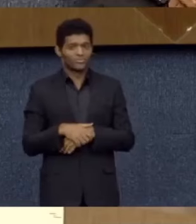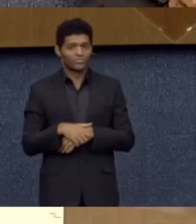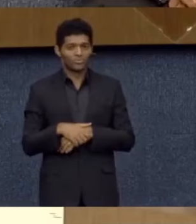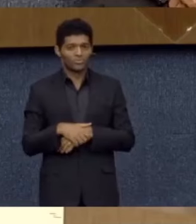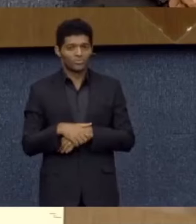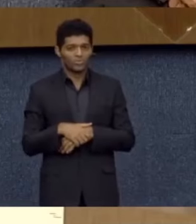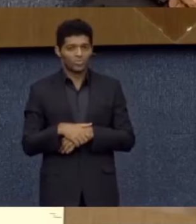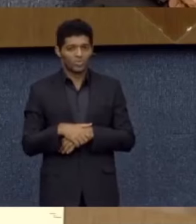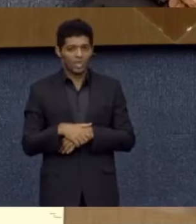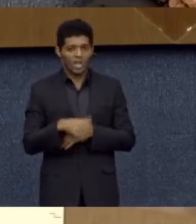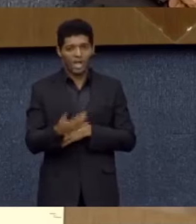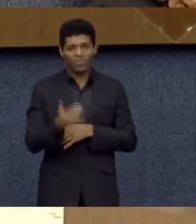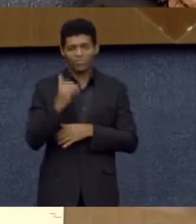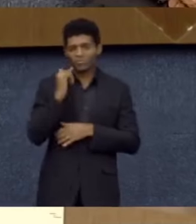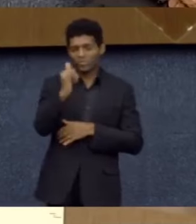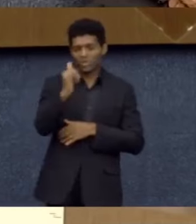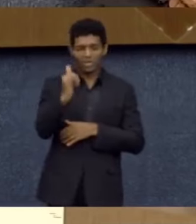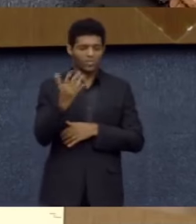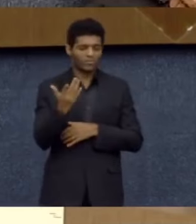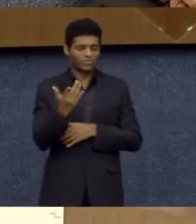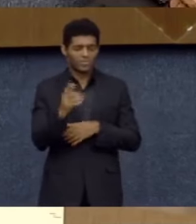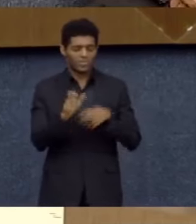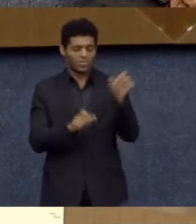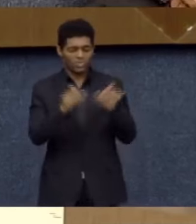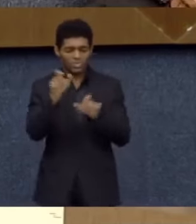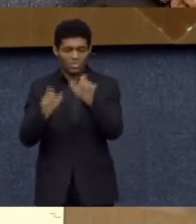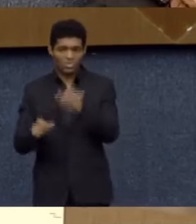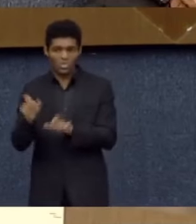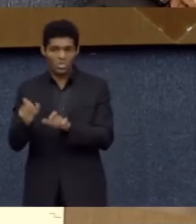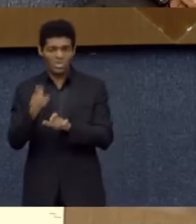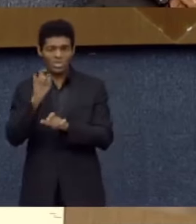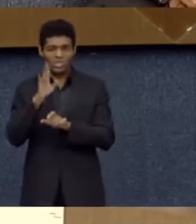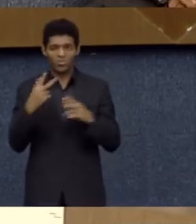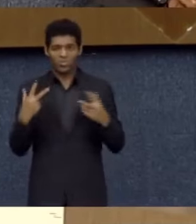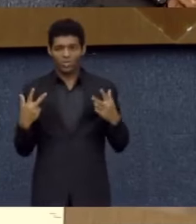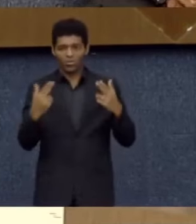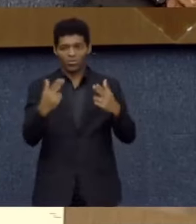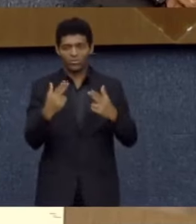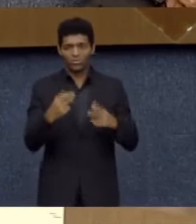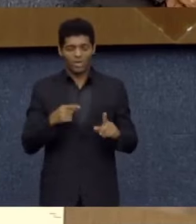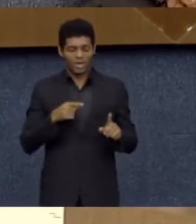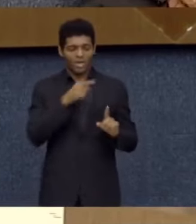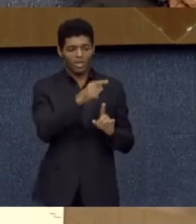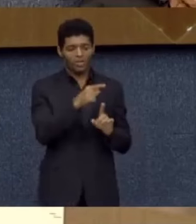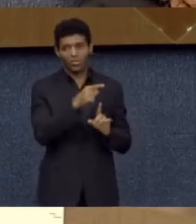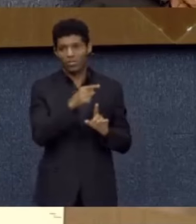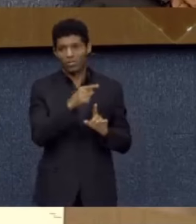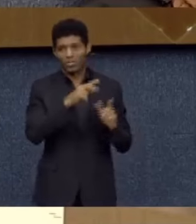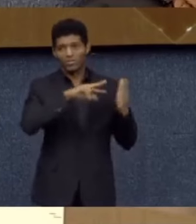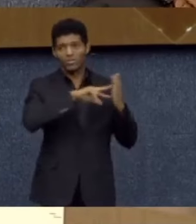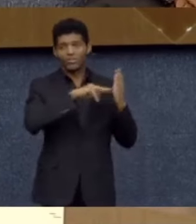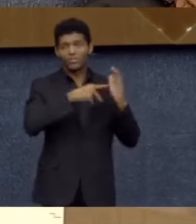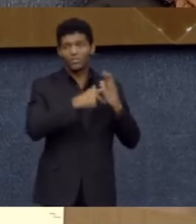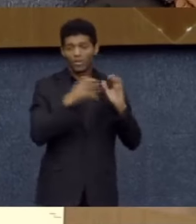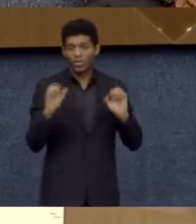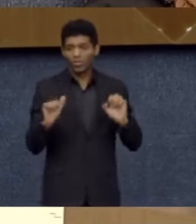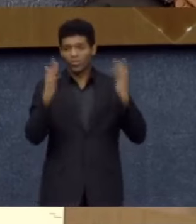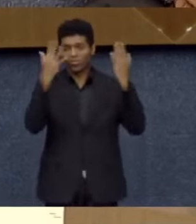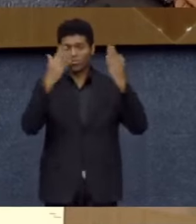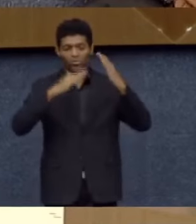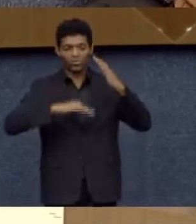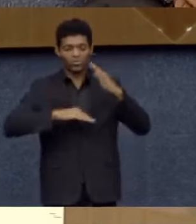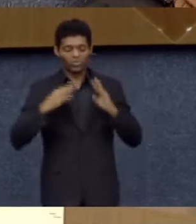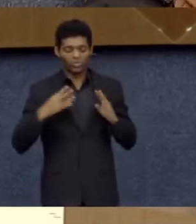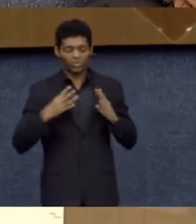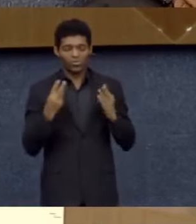clientes, colaboradores e dos pares é um só. Magda Rezende Flávio é sinônimo de evento de qualidade